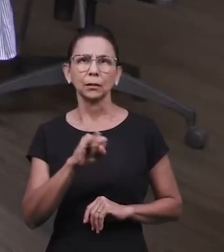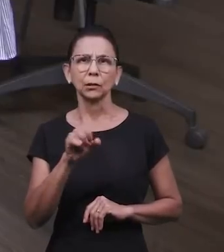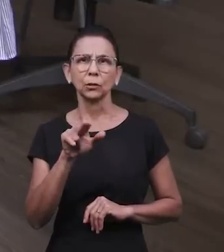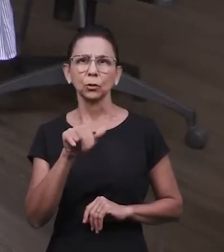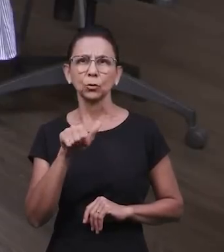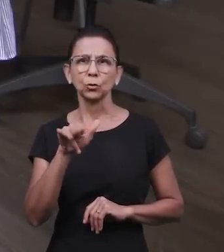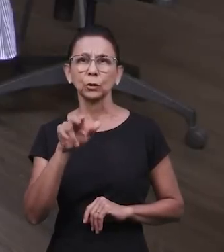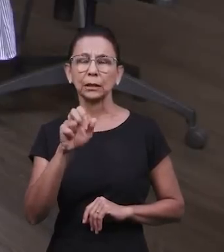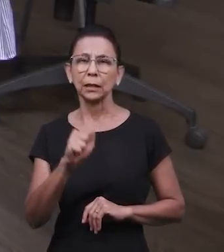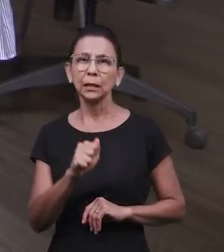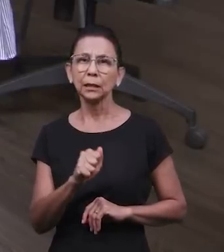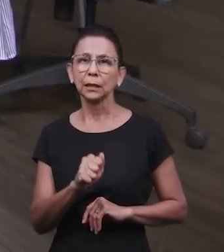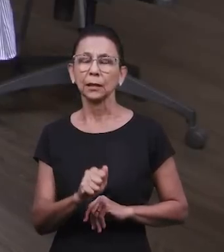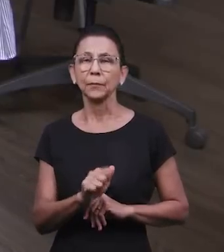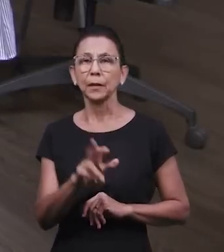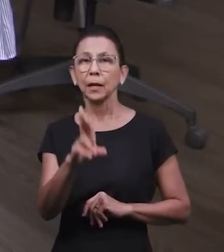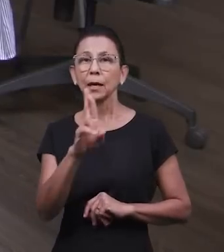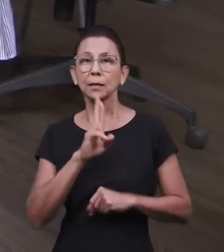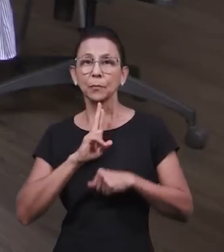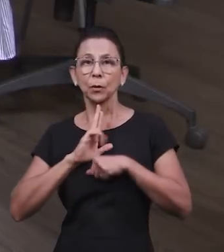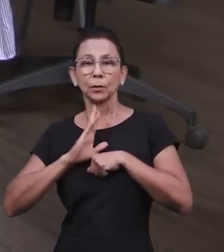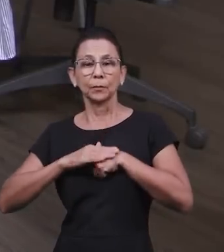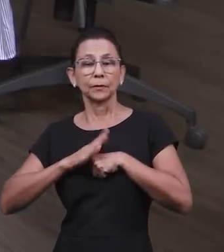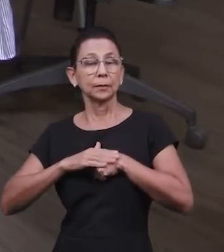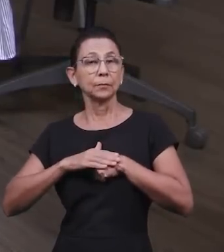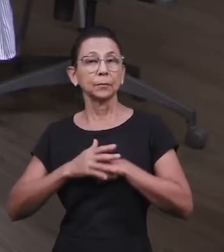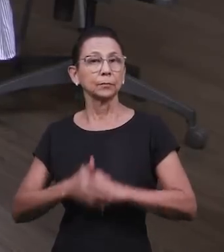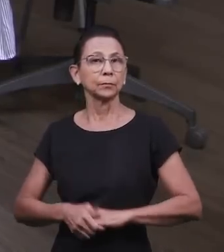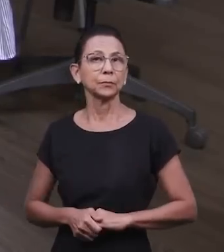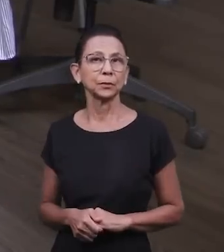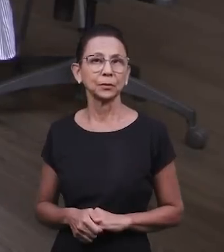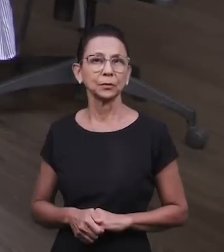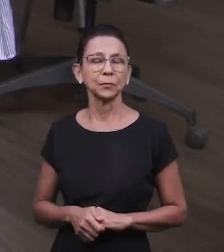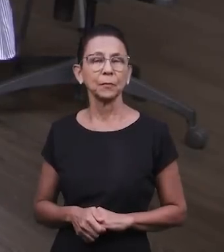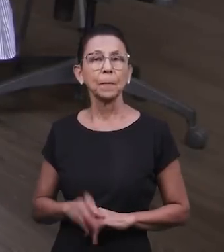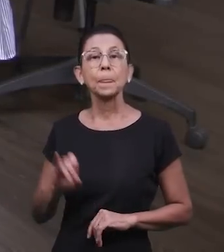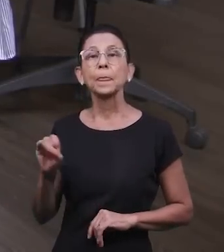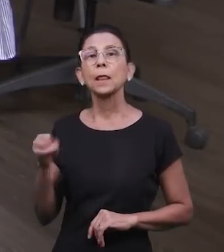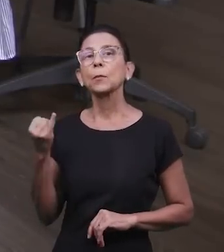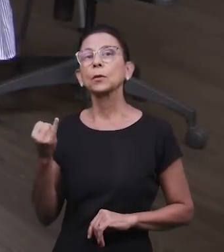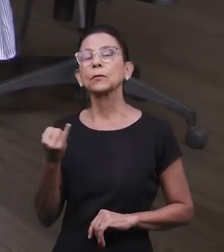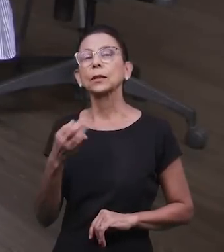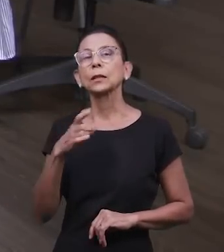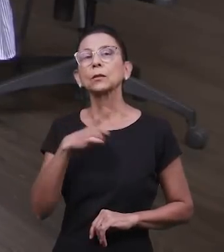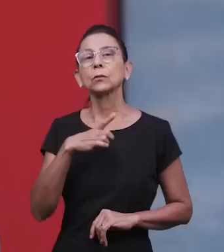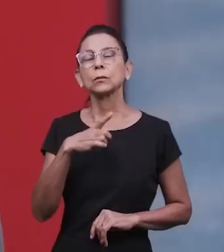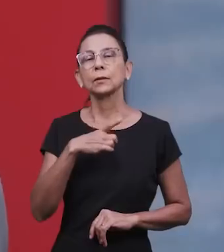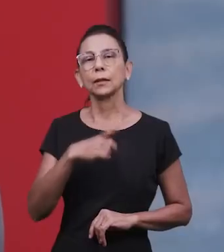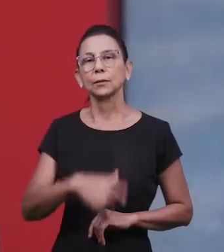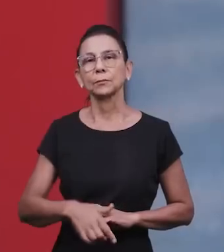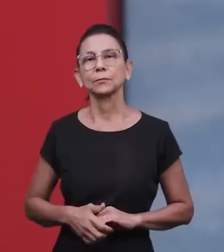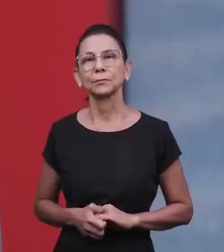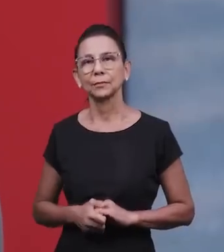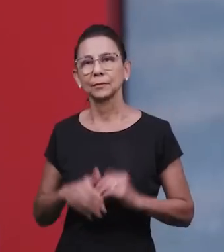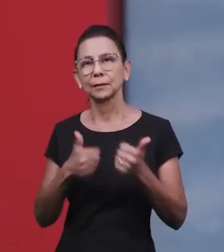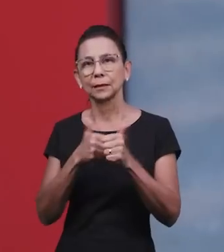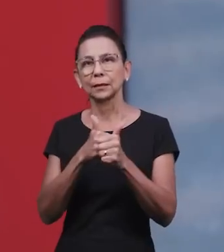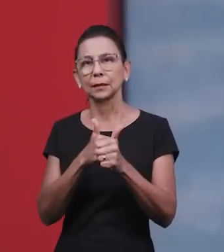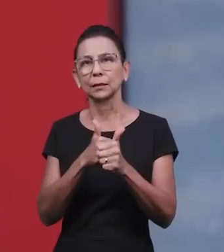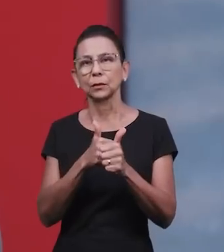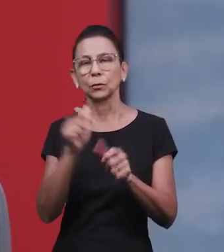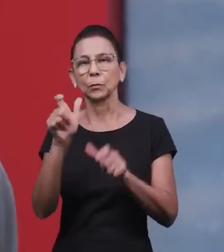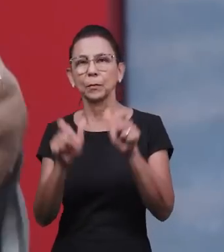né? Juliana. Juliana. Responda para você mesmo, Juliana, qual o proveito que você vai ter com